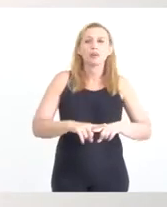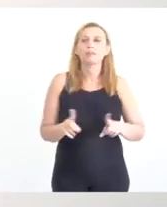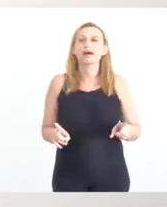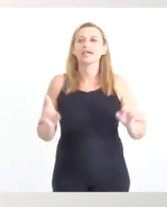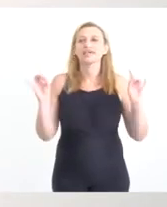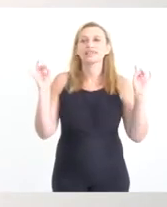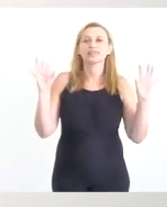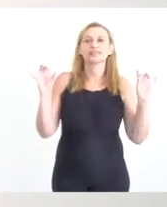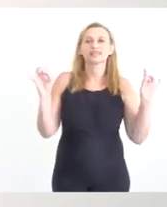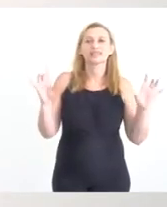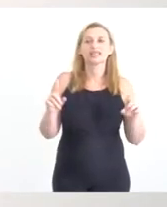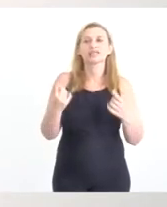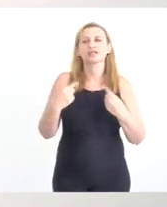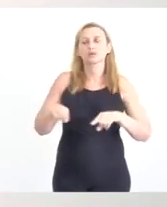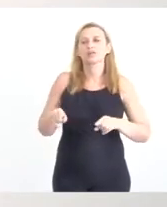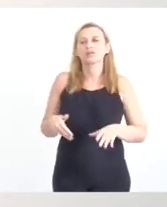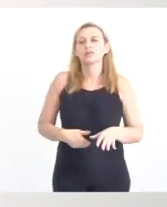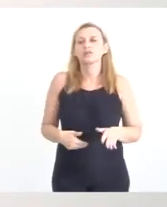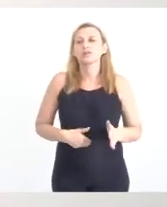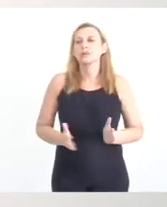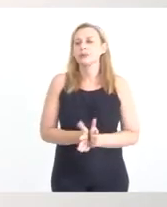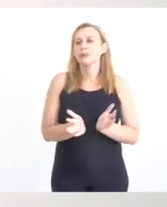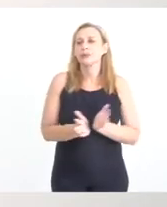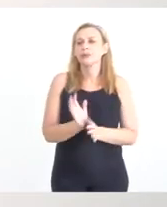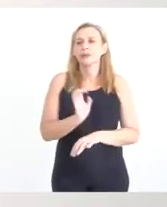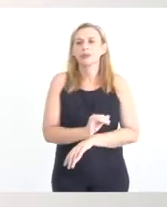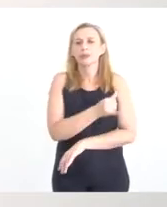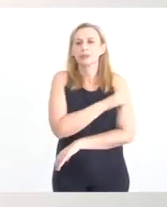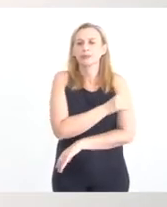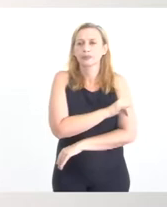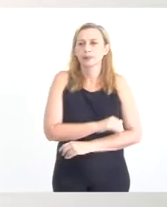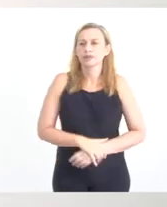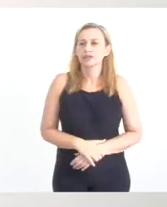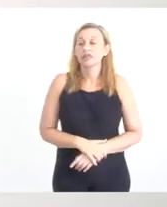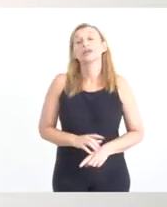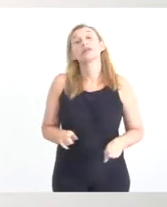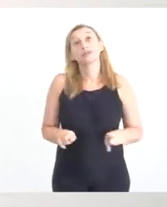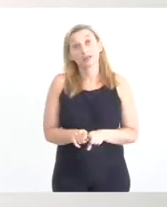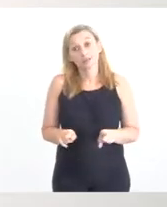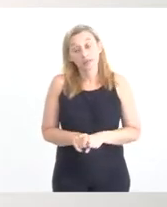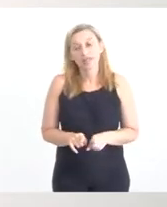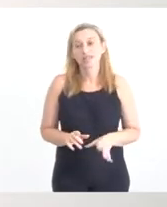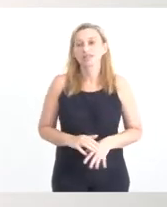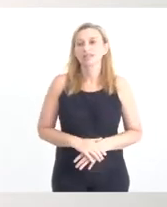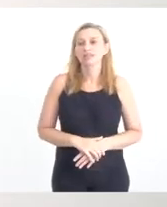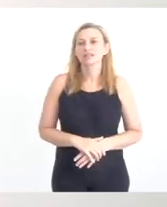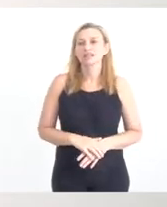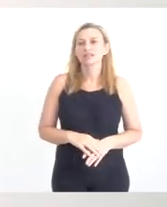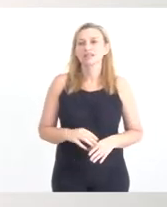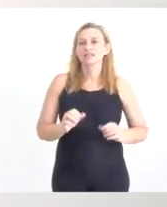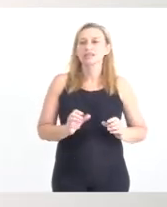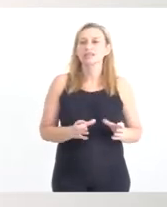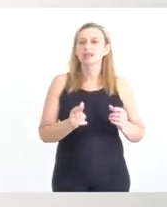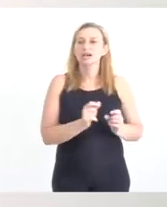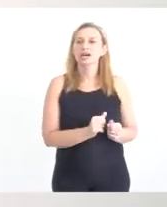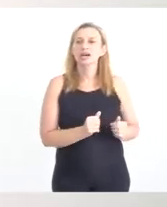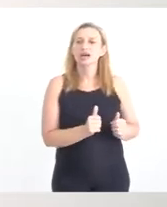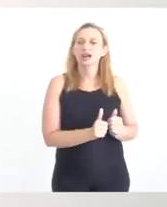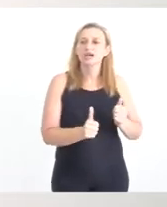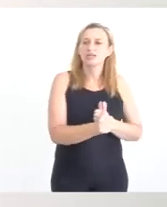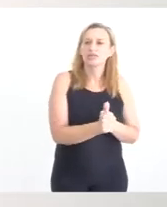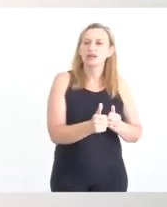especial de enfrentamento da miséria e combate à pobreza do Estado do Rio de Janeiro mas também que compõem a frente parlamentar